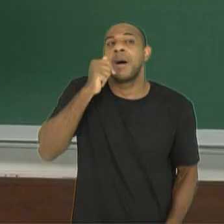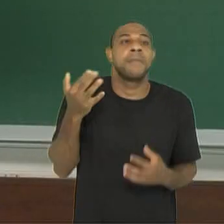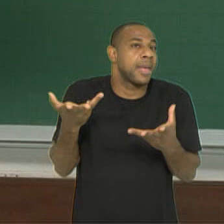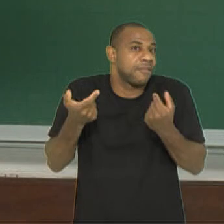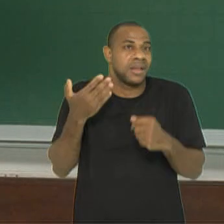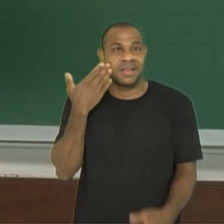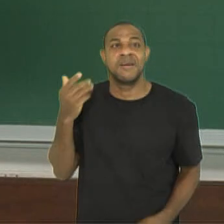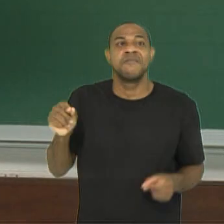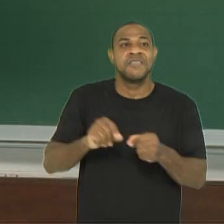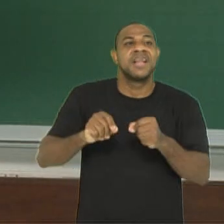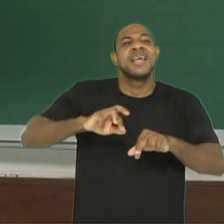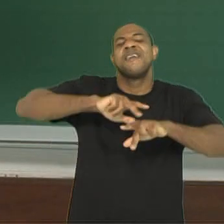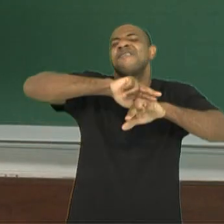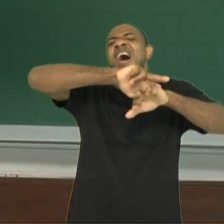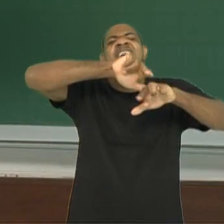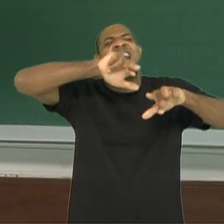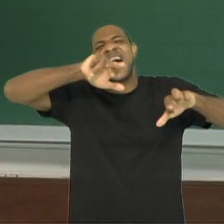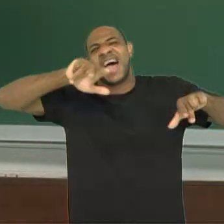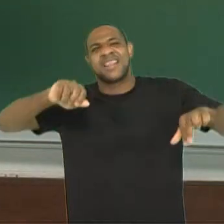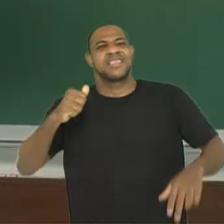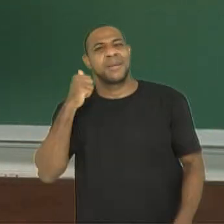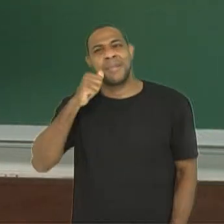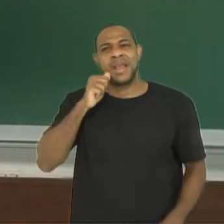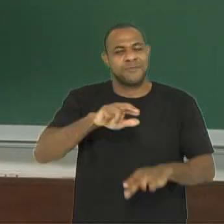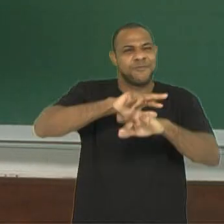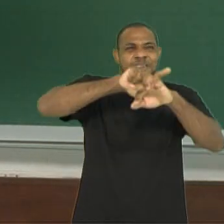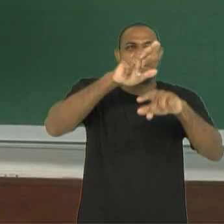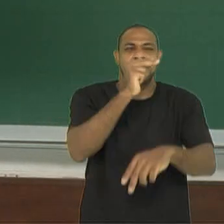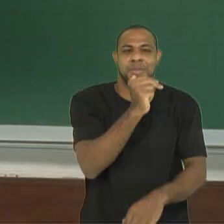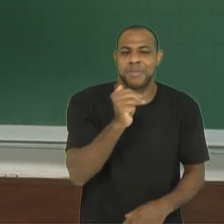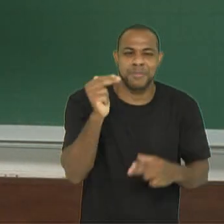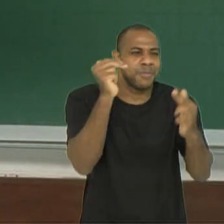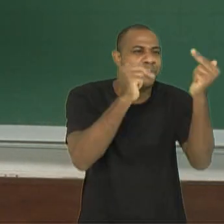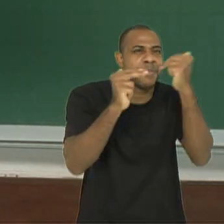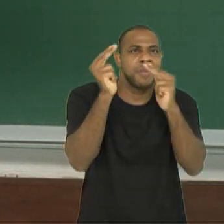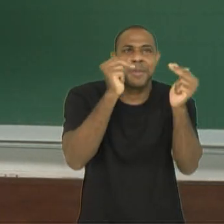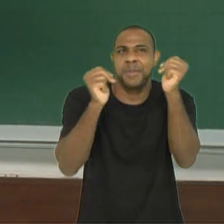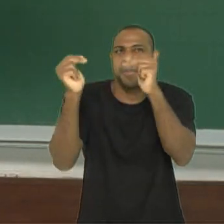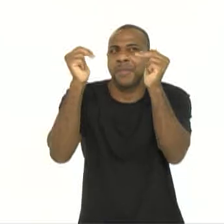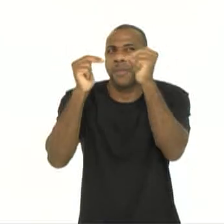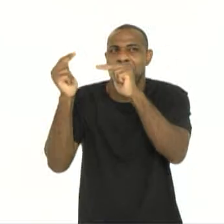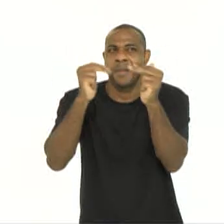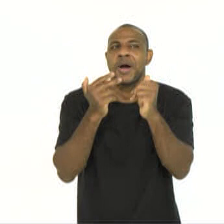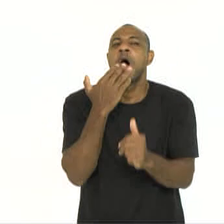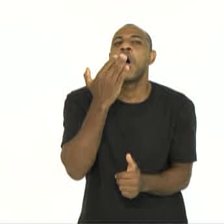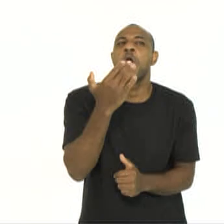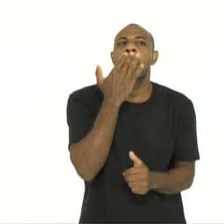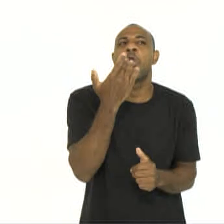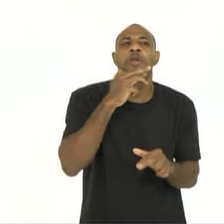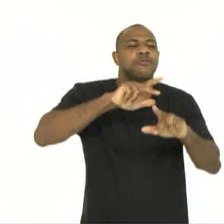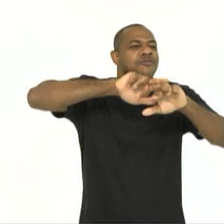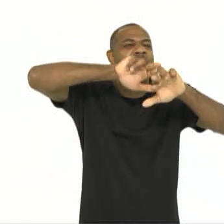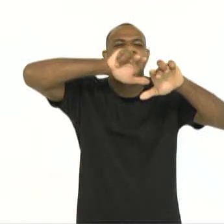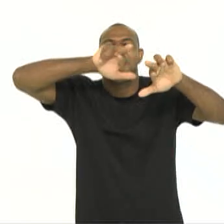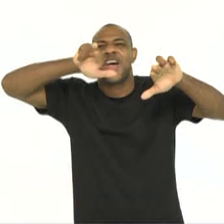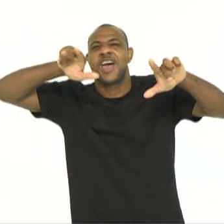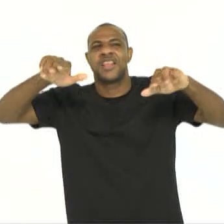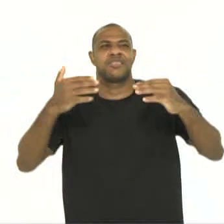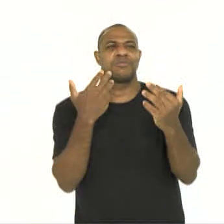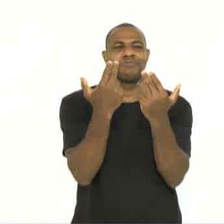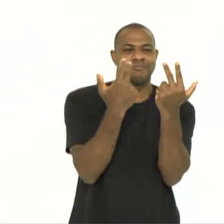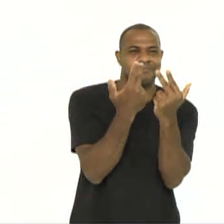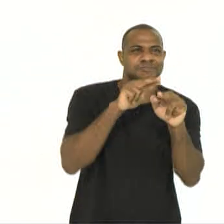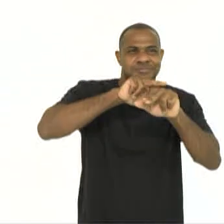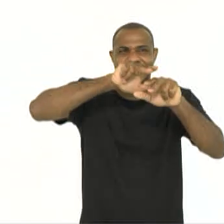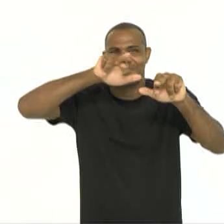Marilyn Monroes, vamos dizer assim, né? Vamos fazer várias Marilyn Monroes diferentes, porém, ele vai fazendo essas nuances de cores, como, por exemplo, assim como a sociedade manipula o que